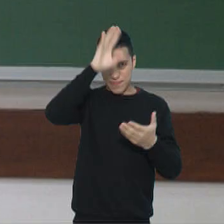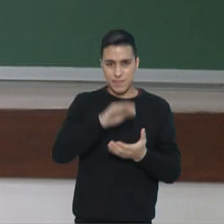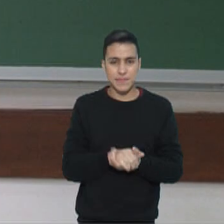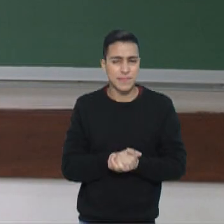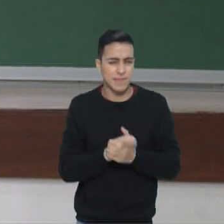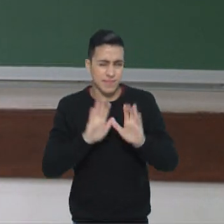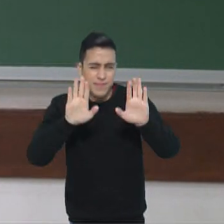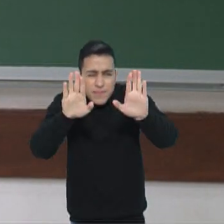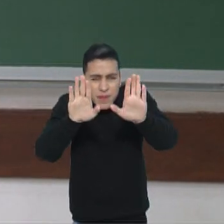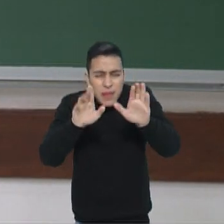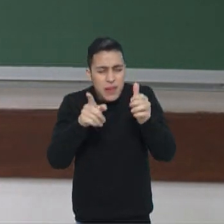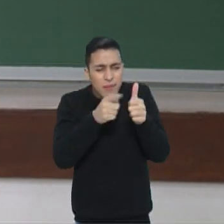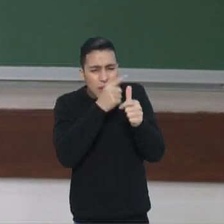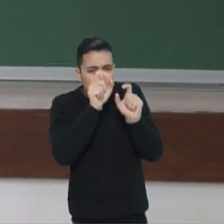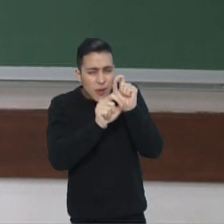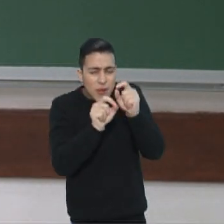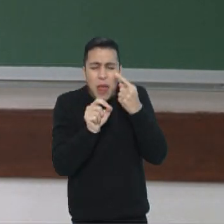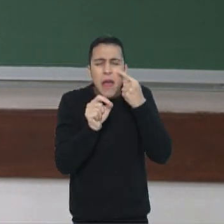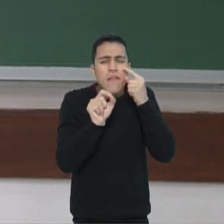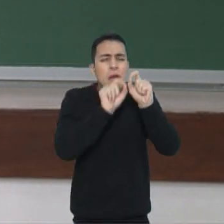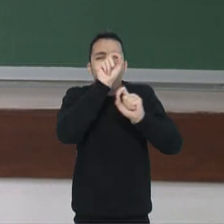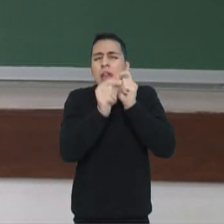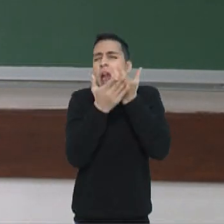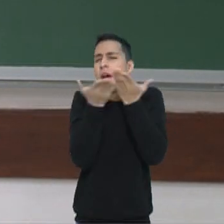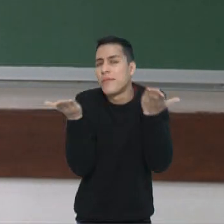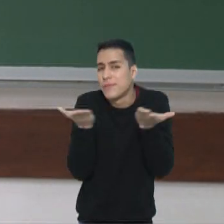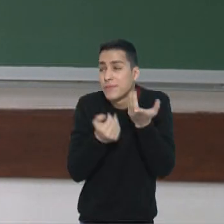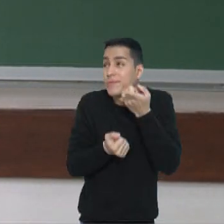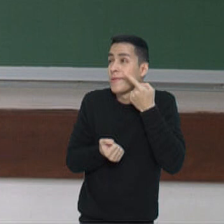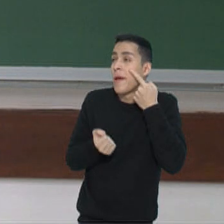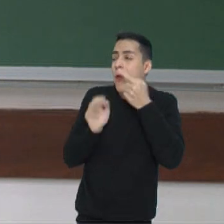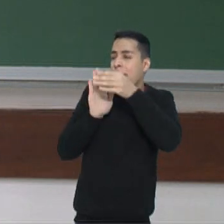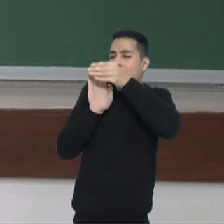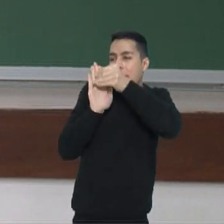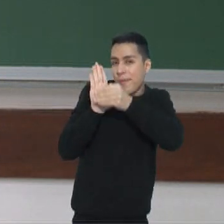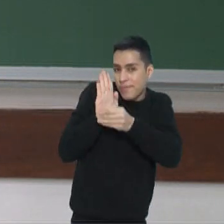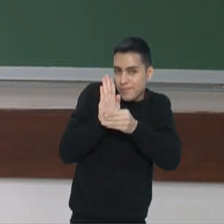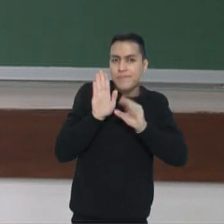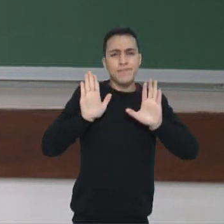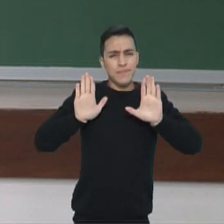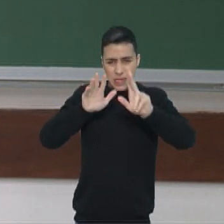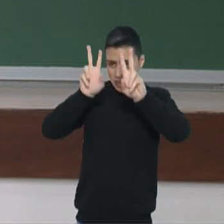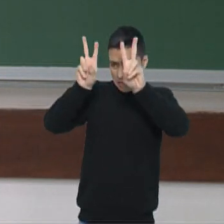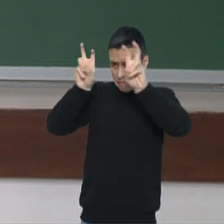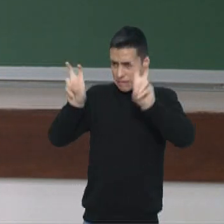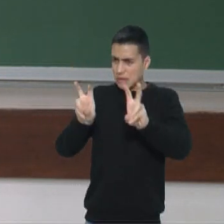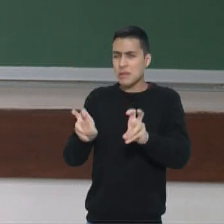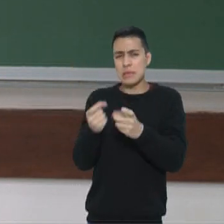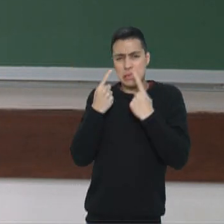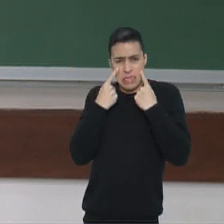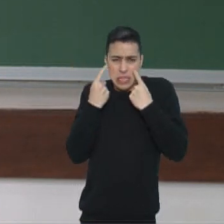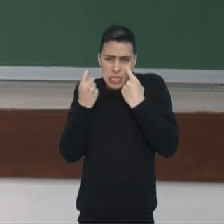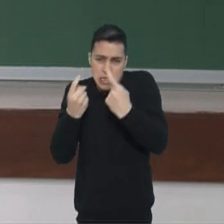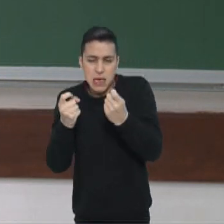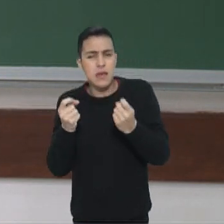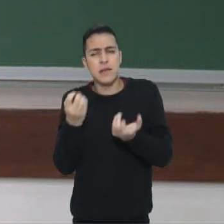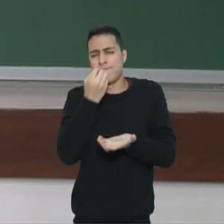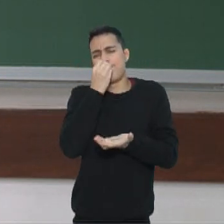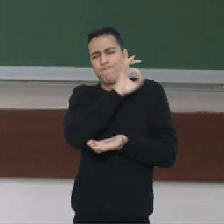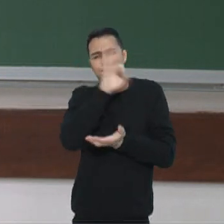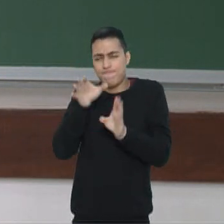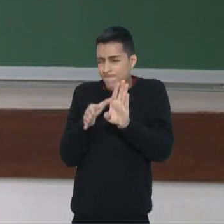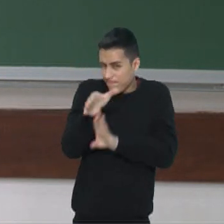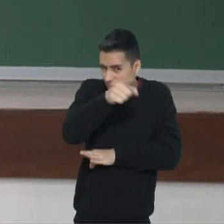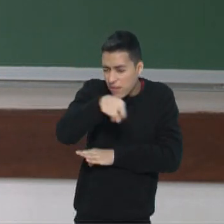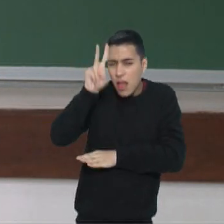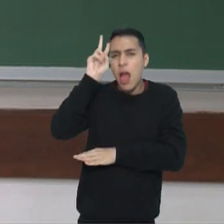Vamos verificar então, pessoal, a nossa aula de hoje? A nossa aula de hoje nós vamos tratar sobre assuntos bastante interessantes. Vale a pena lembrar que